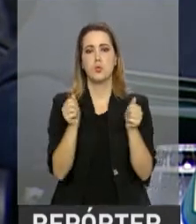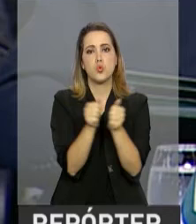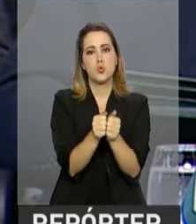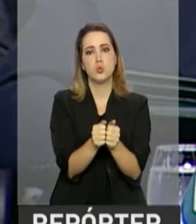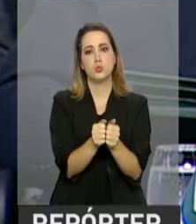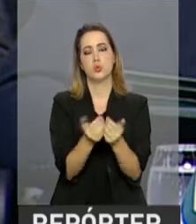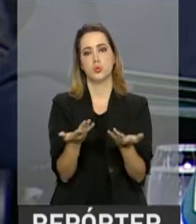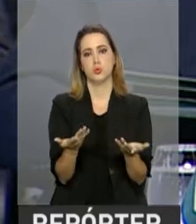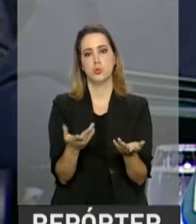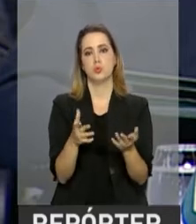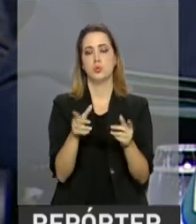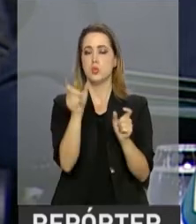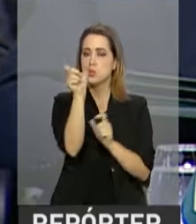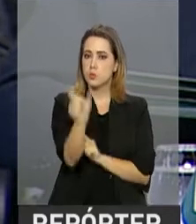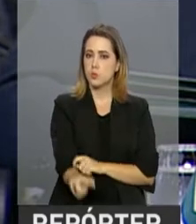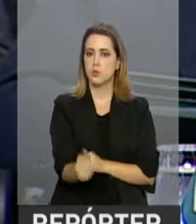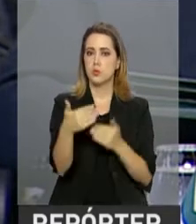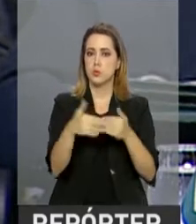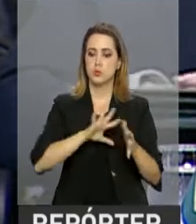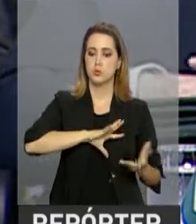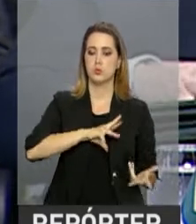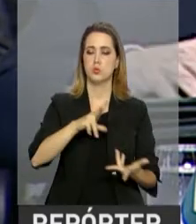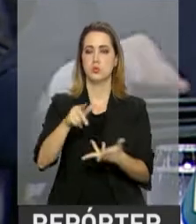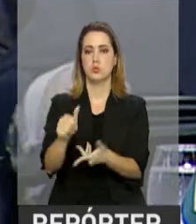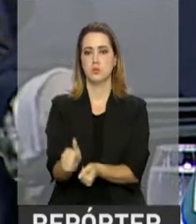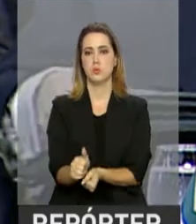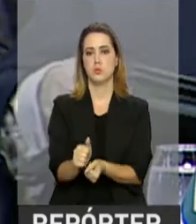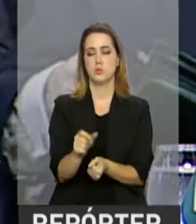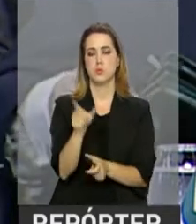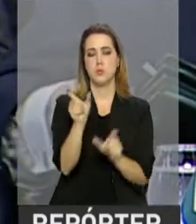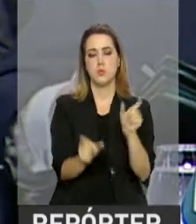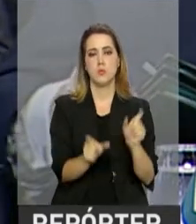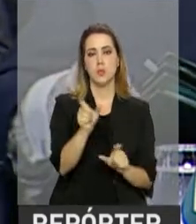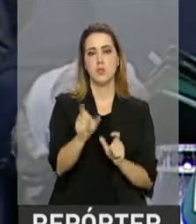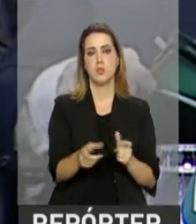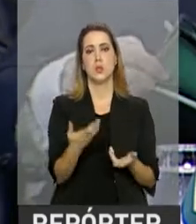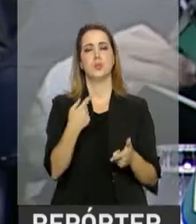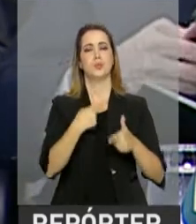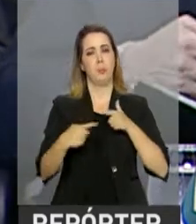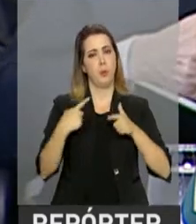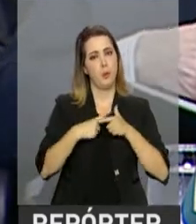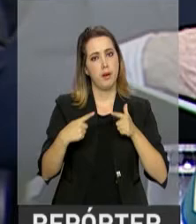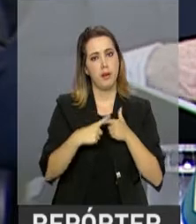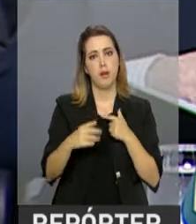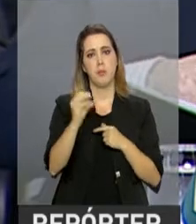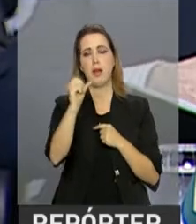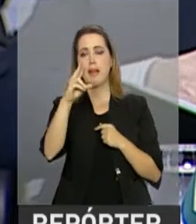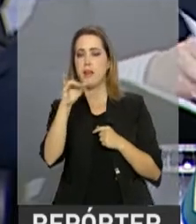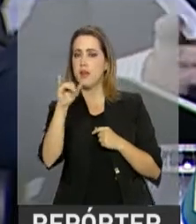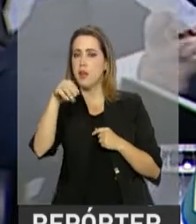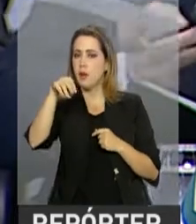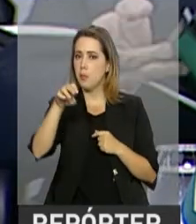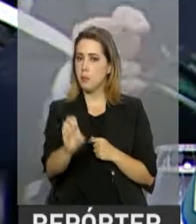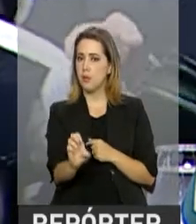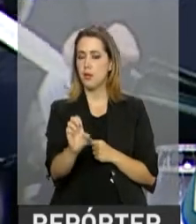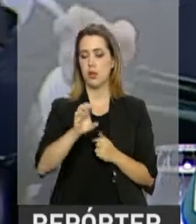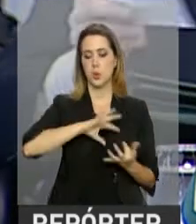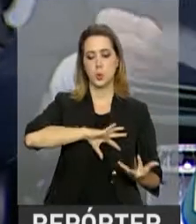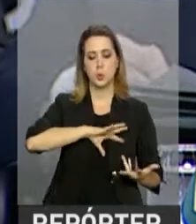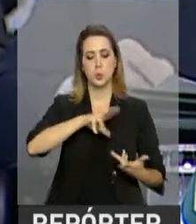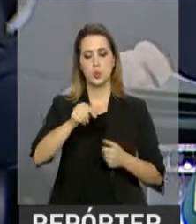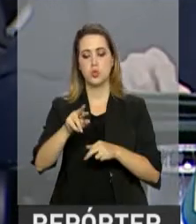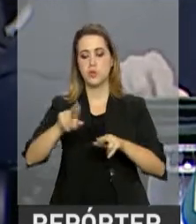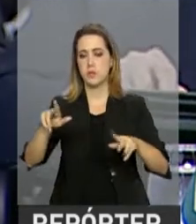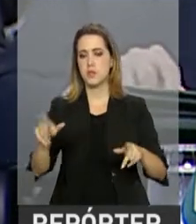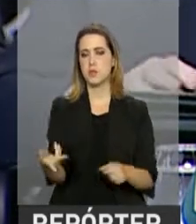não é? Em face, vamos dizer assim, da globalização do crime, não é? Da transnacionalidade do